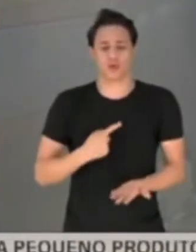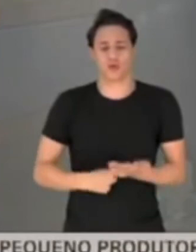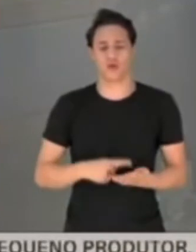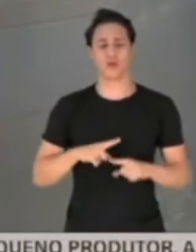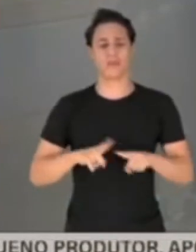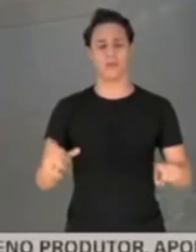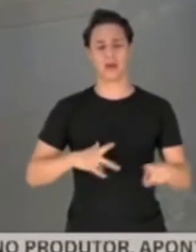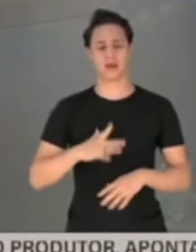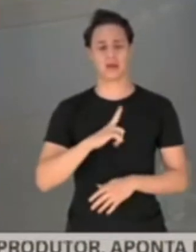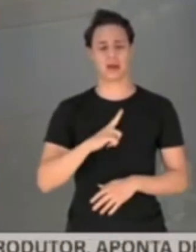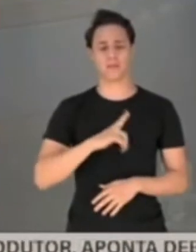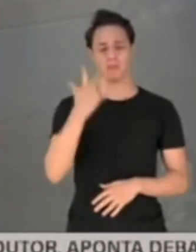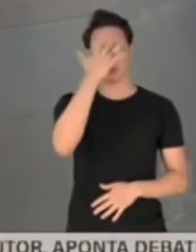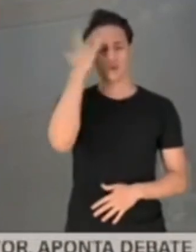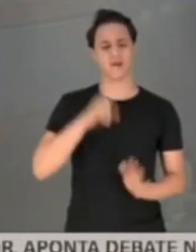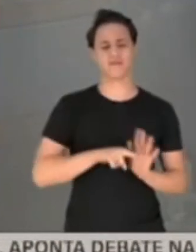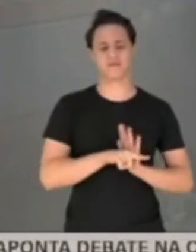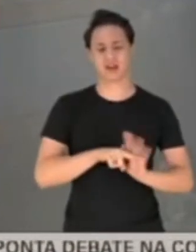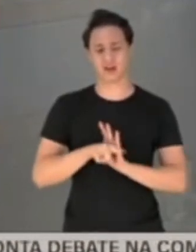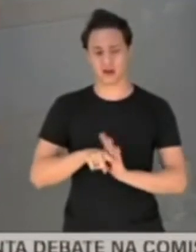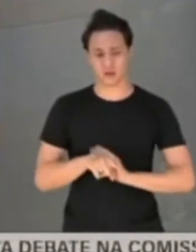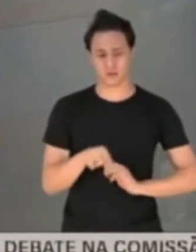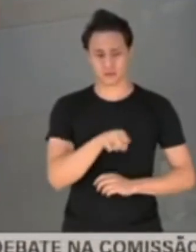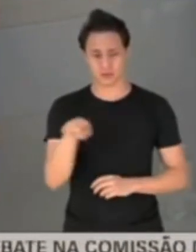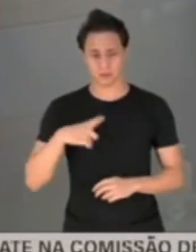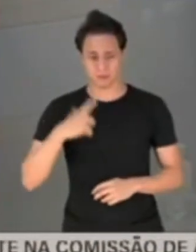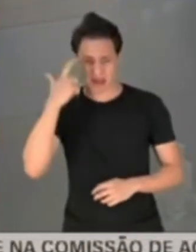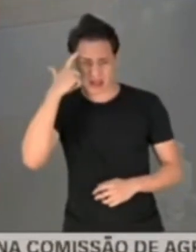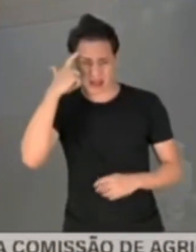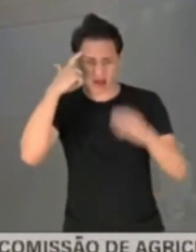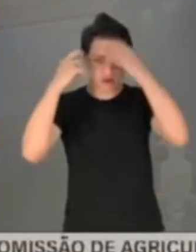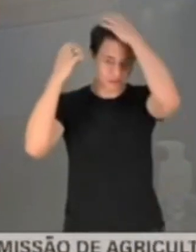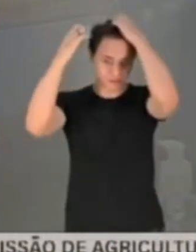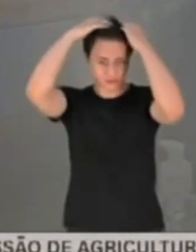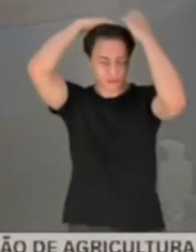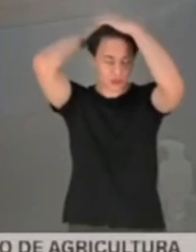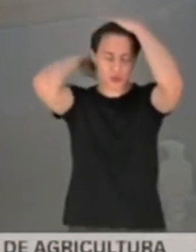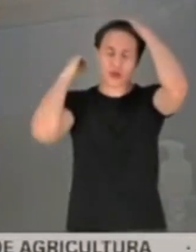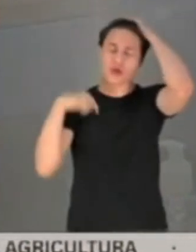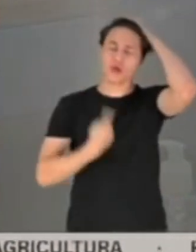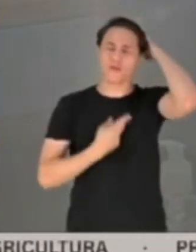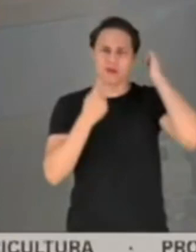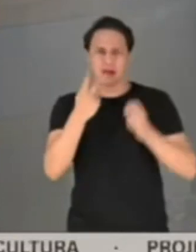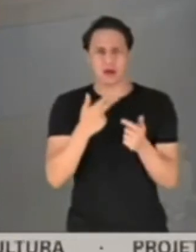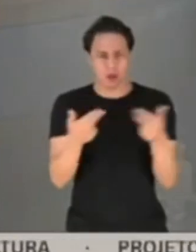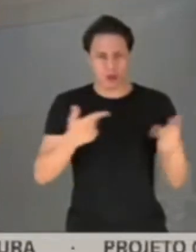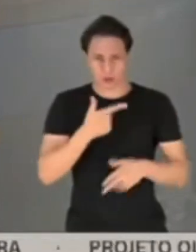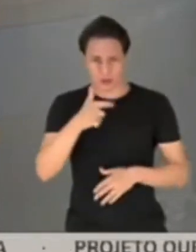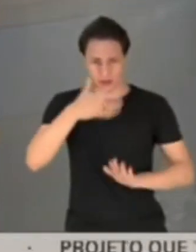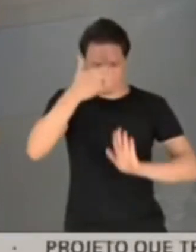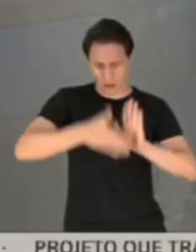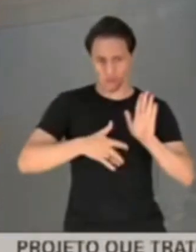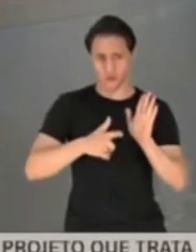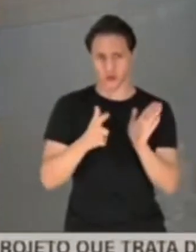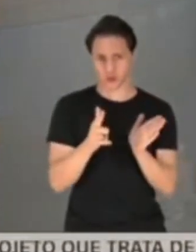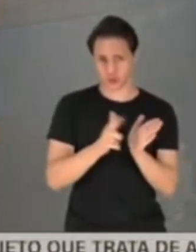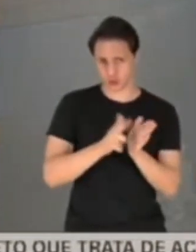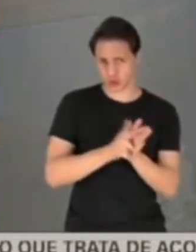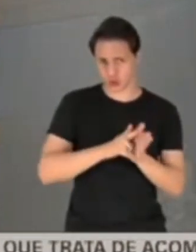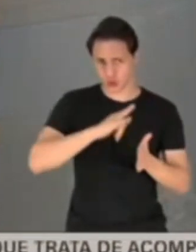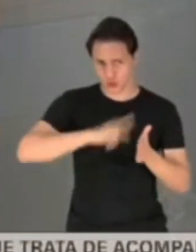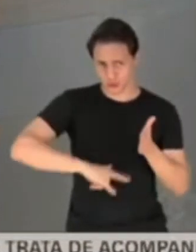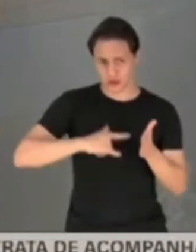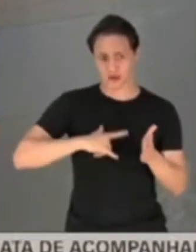gente investigando. Não pense o senhor que a gente está falando coisa aqui sem ter documento, não. Tem um inquérito ali no